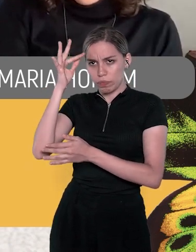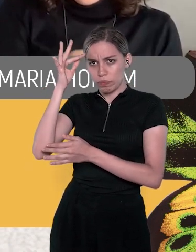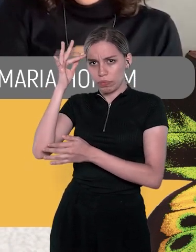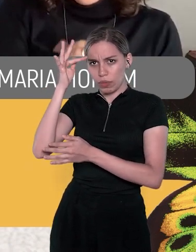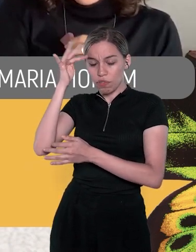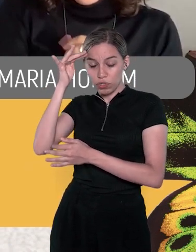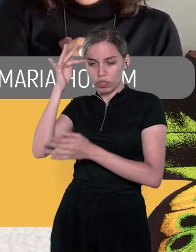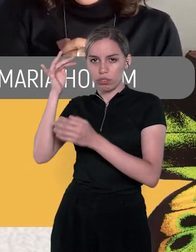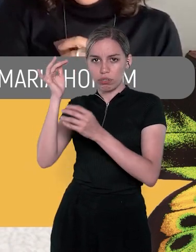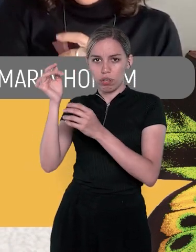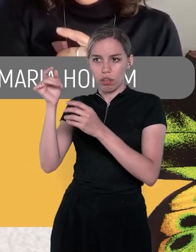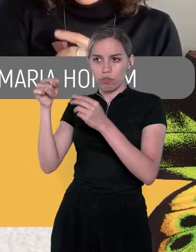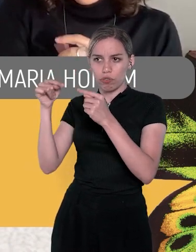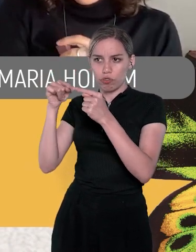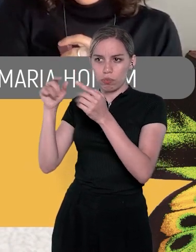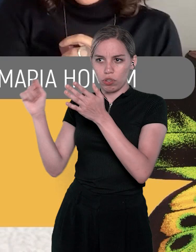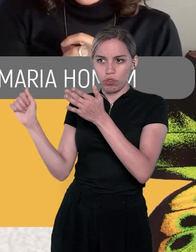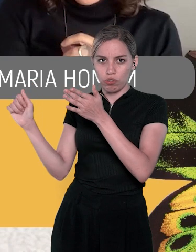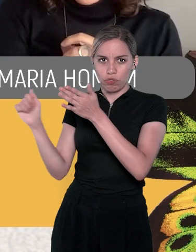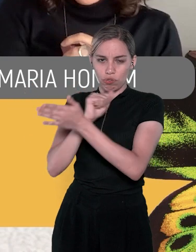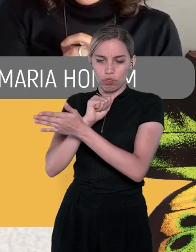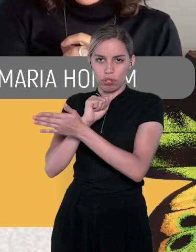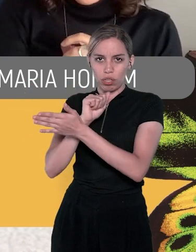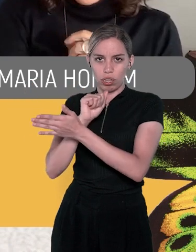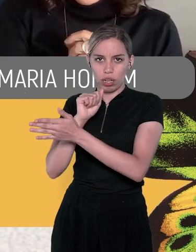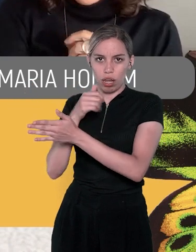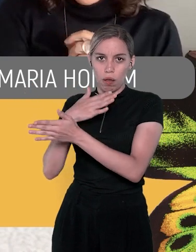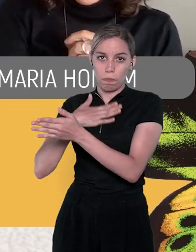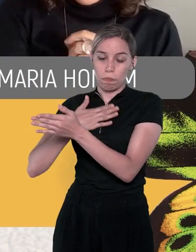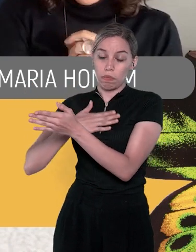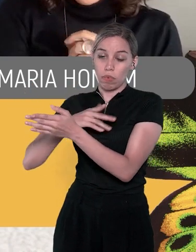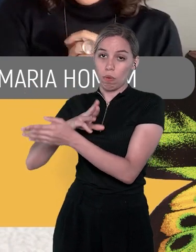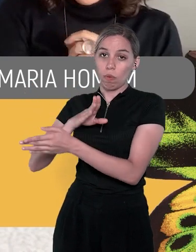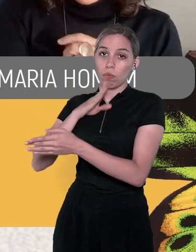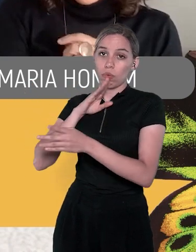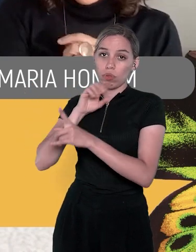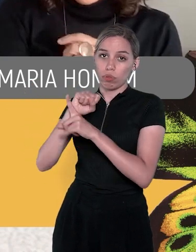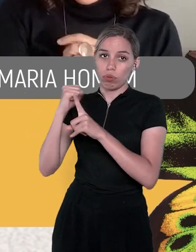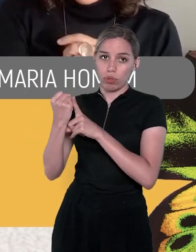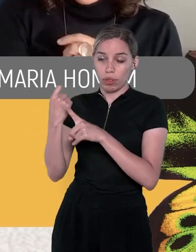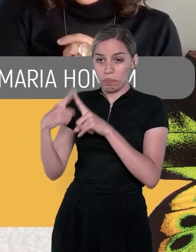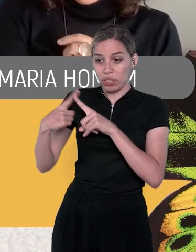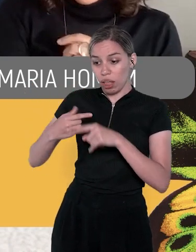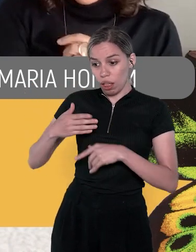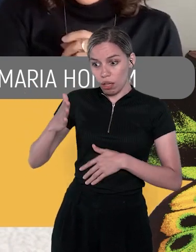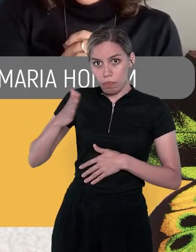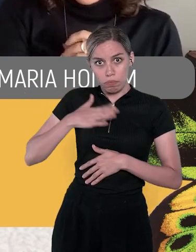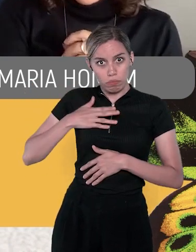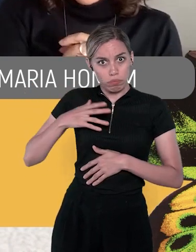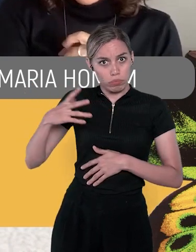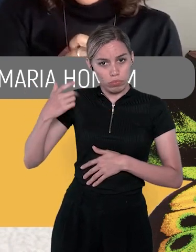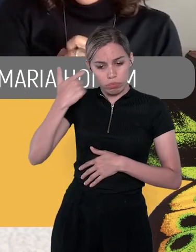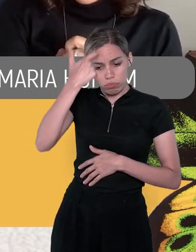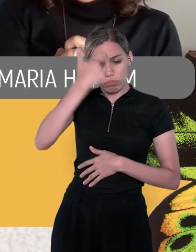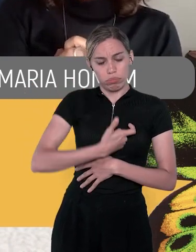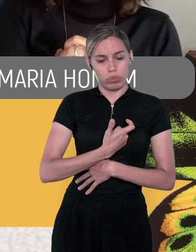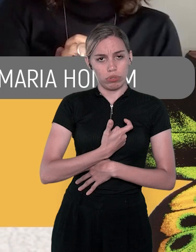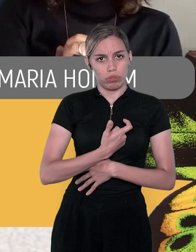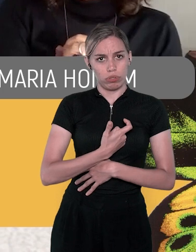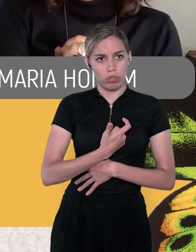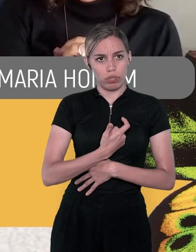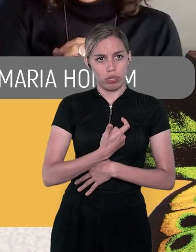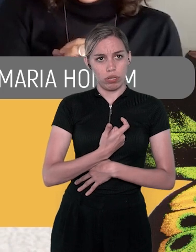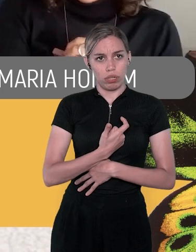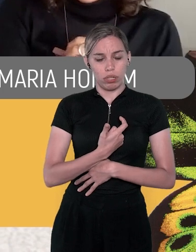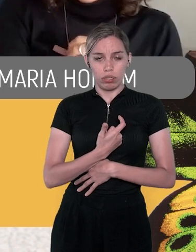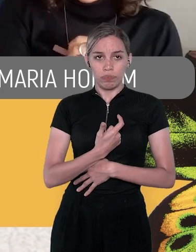disfarçando ou subtraindo dela o meu conhecimento sociológico, porque eu sou isso que eu sou, né? Na verdade, a